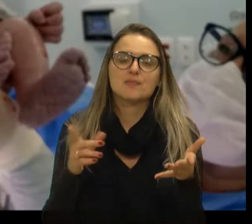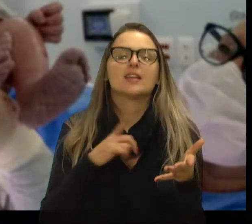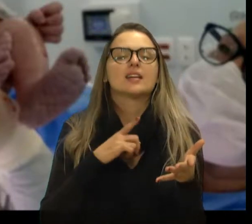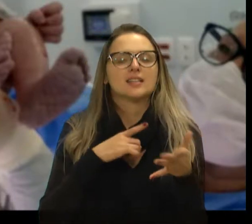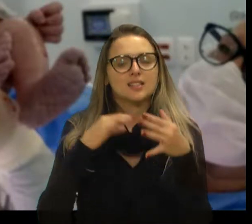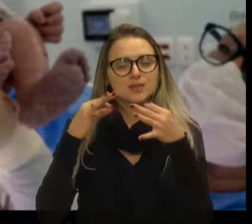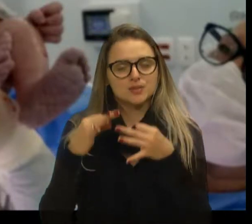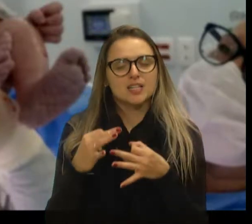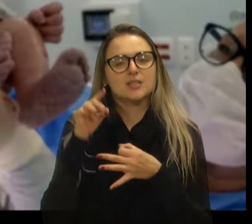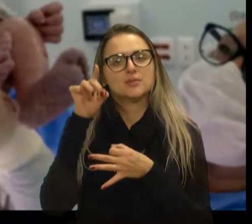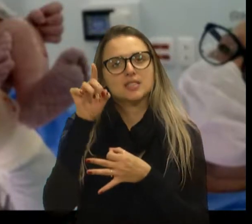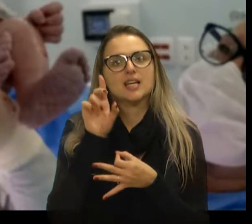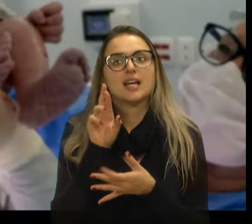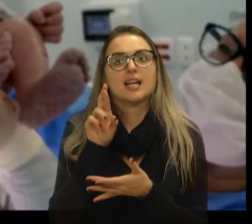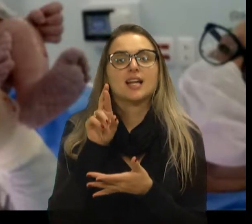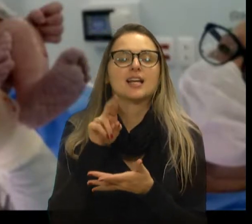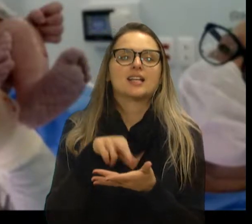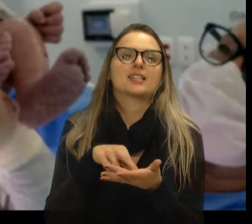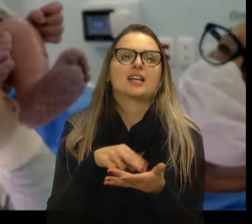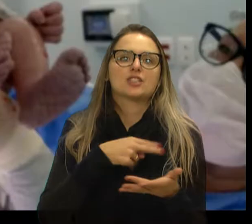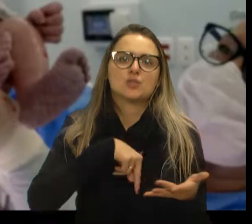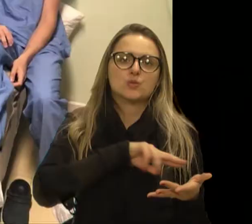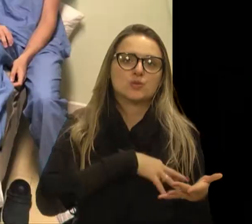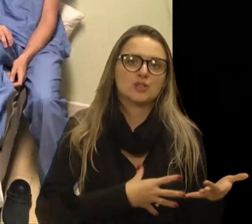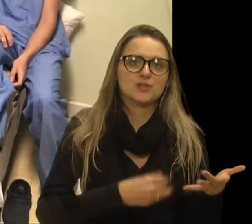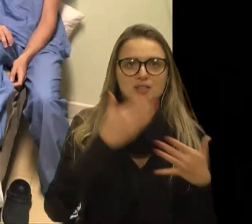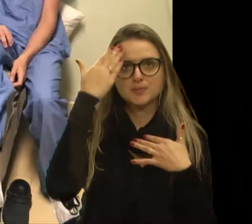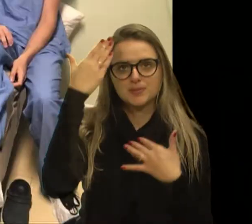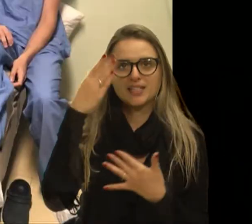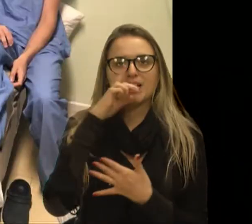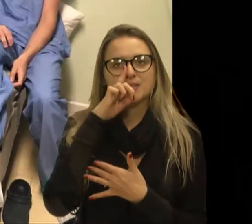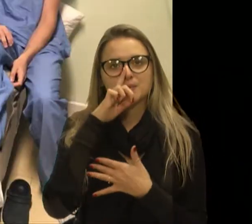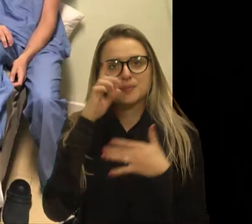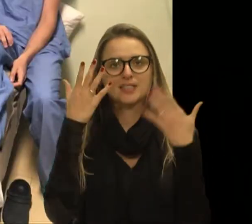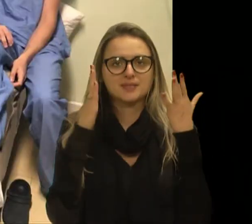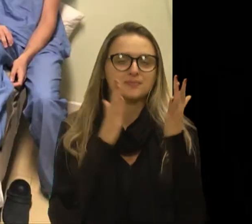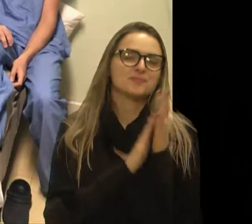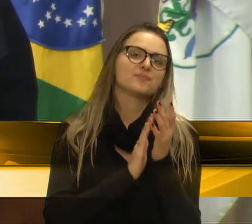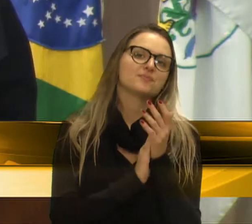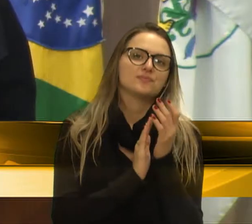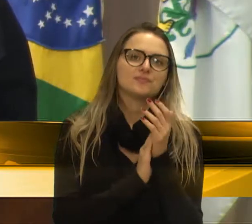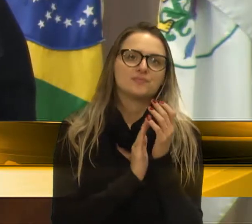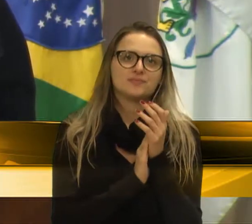que ela se realiza conosco. Obrigada, mãe.